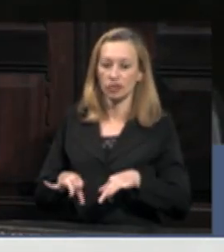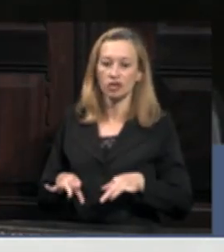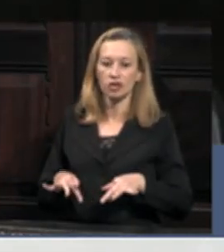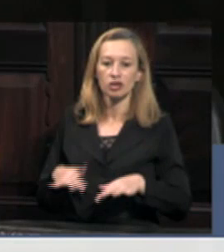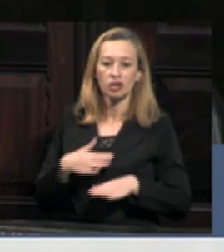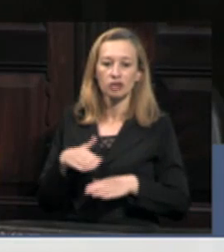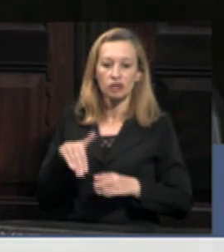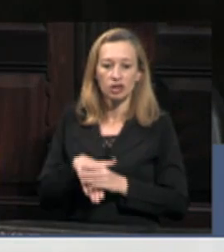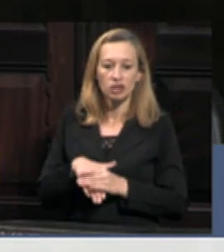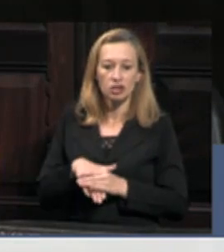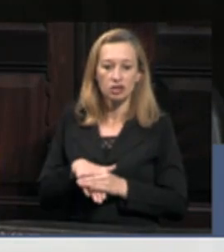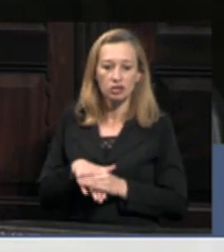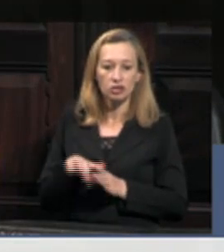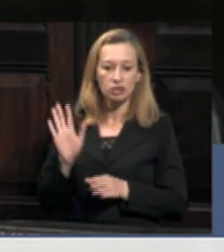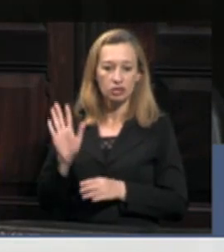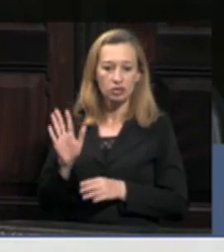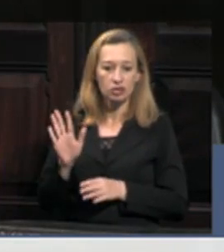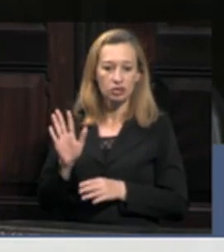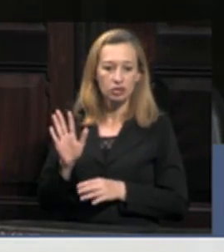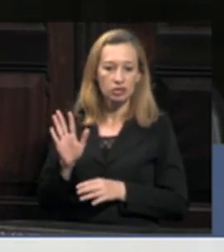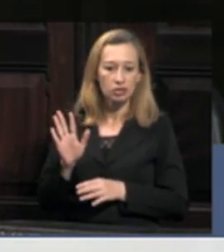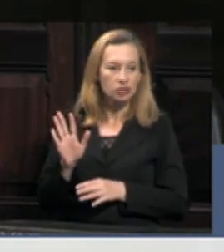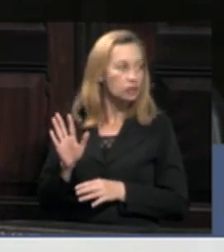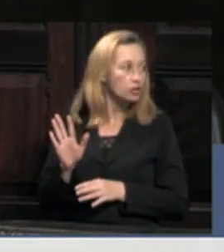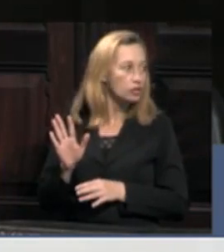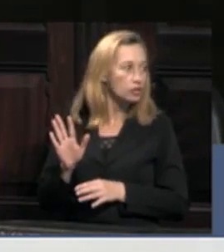votação. Só um instante, senhor presidente. O meio ambiente não deu parecer?